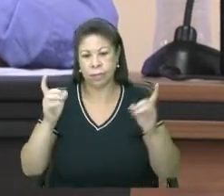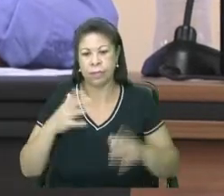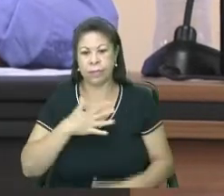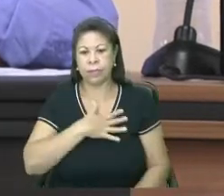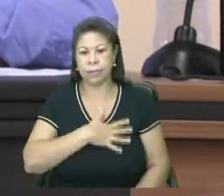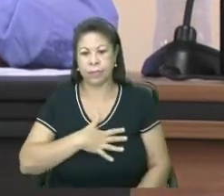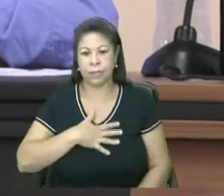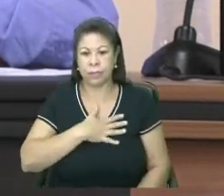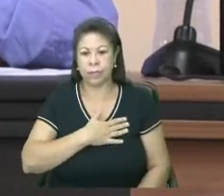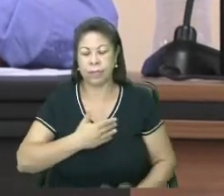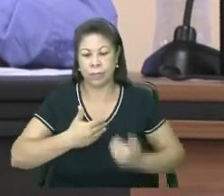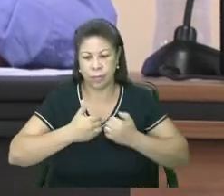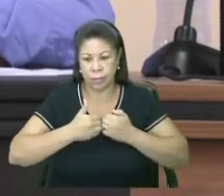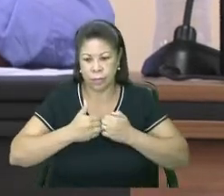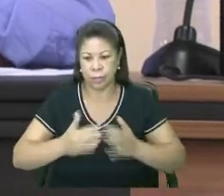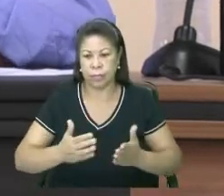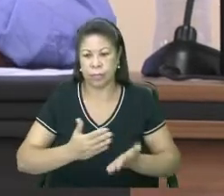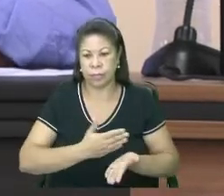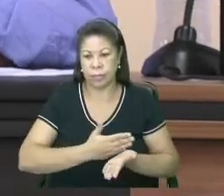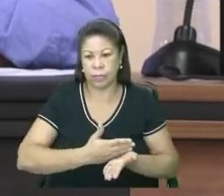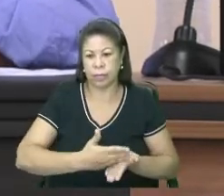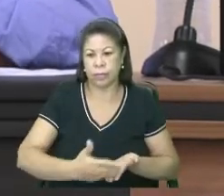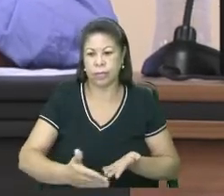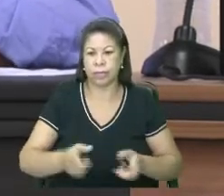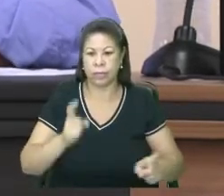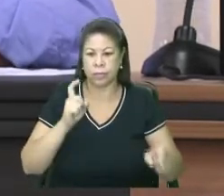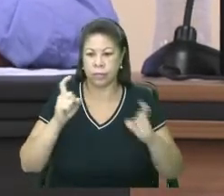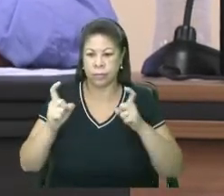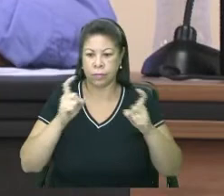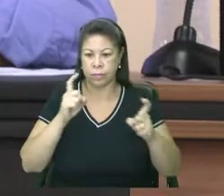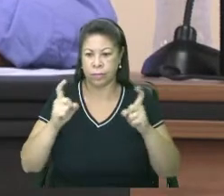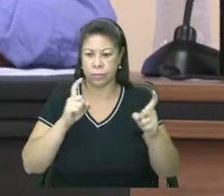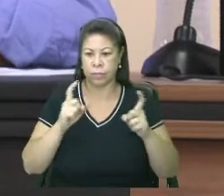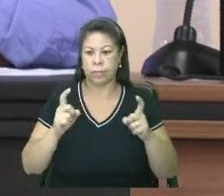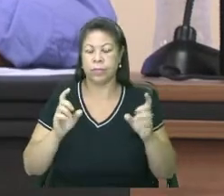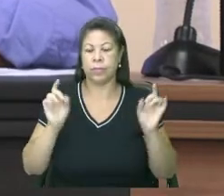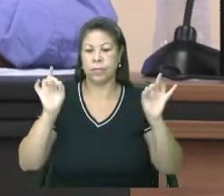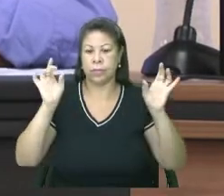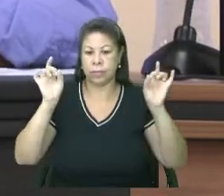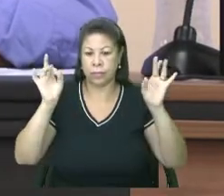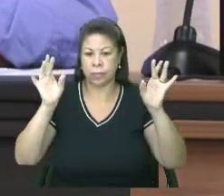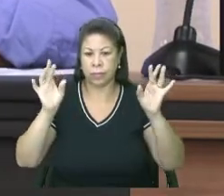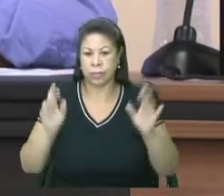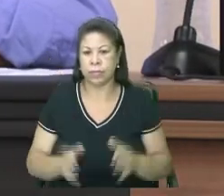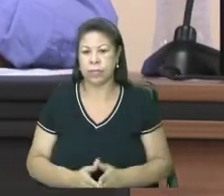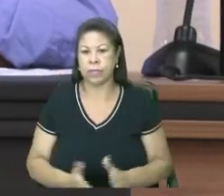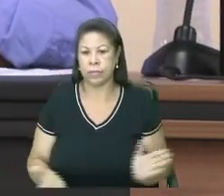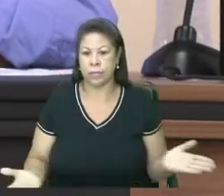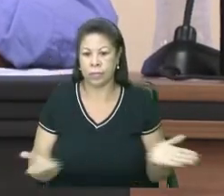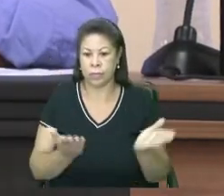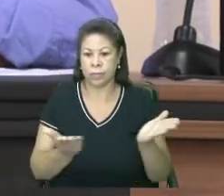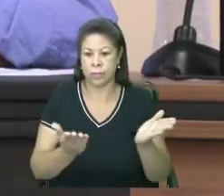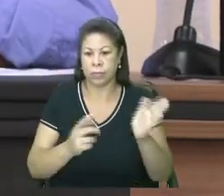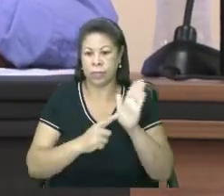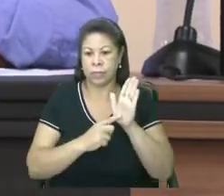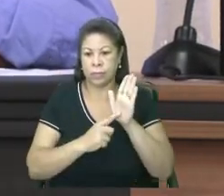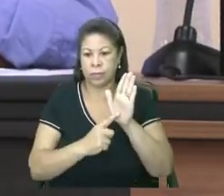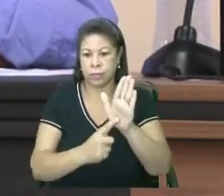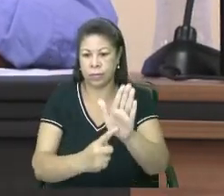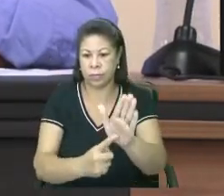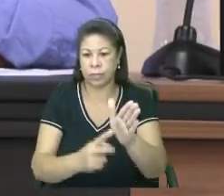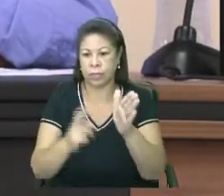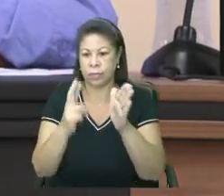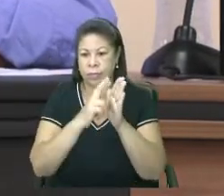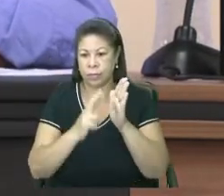declarar aberta a presente audiência pública. A apresentação dos relatórios da atividade da Secretaria de Saúde